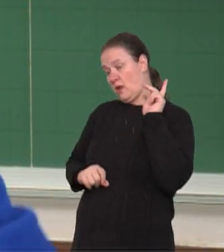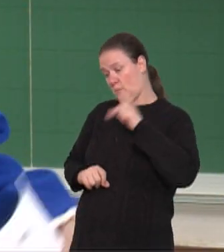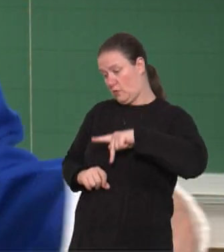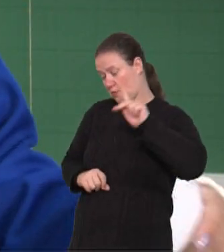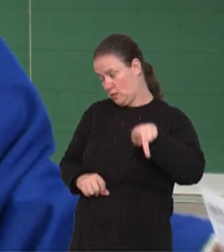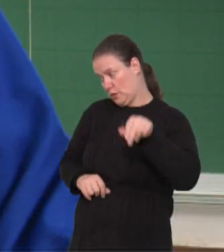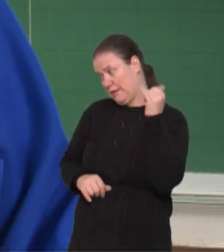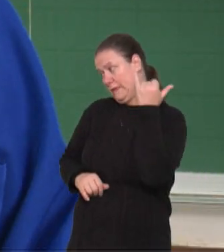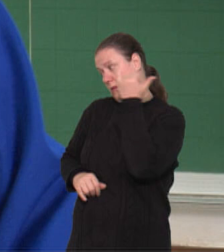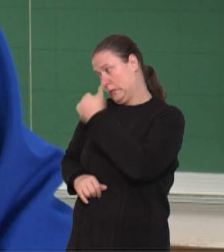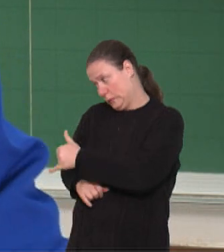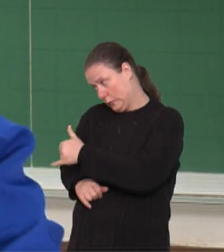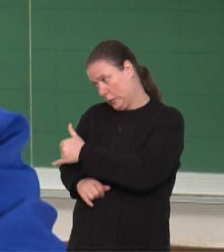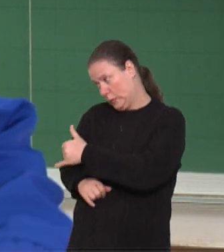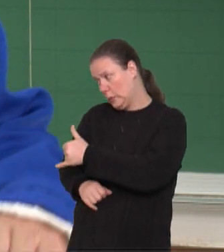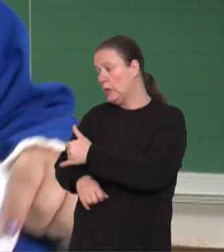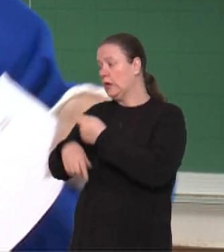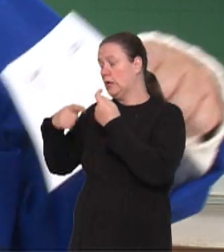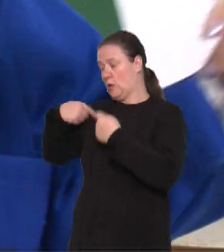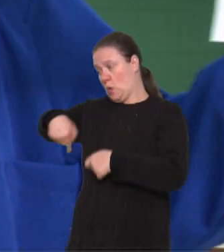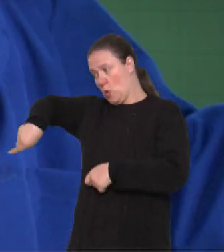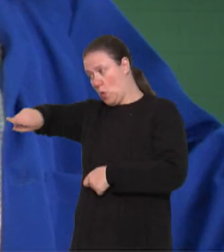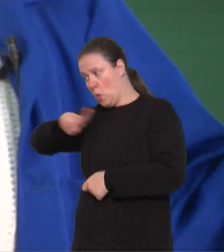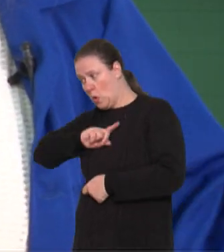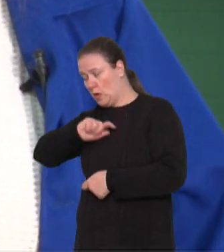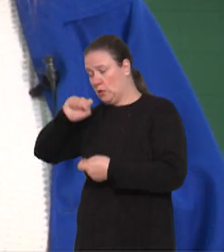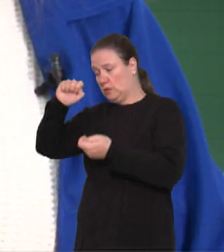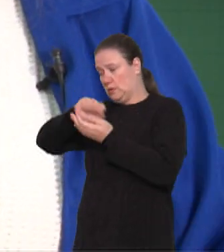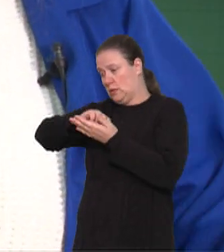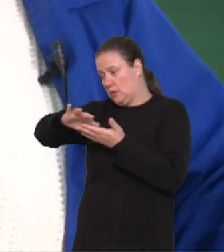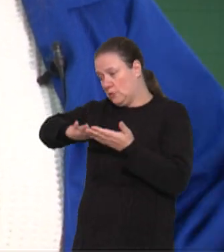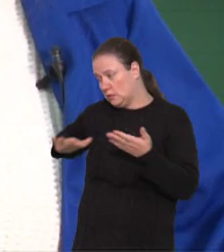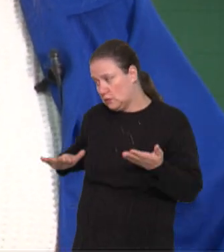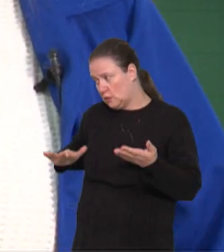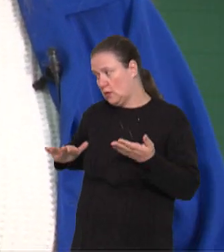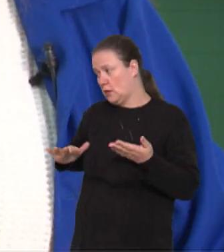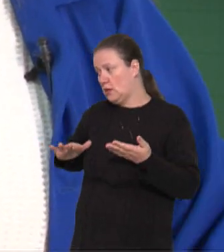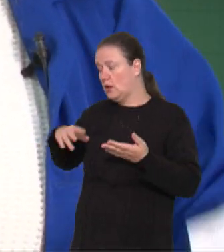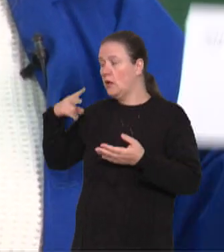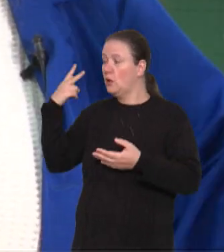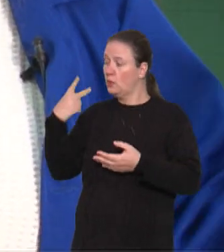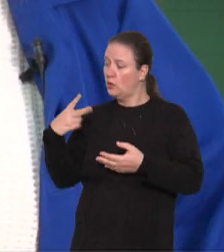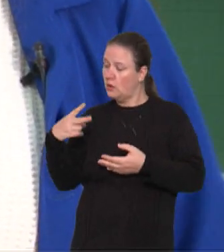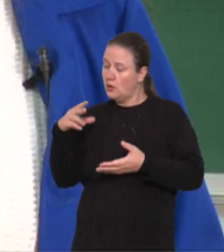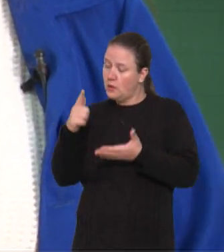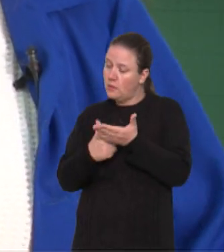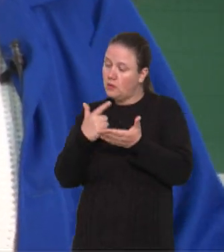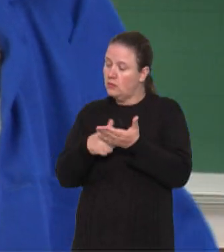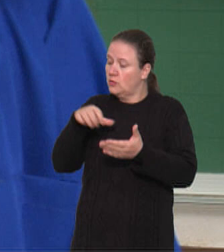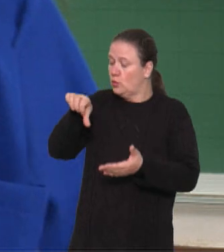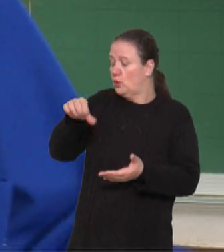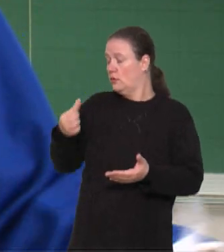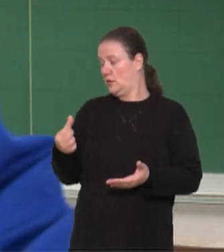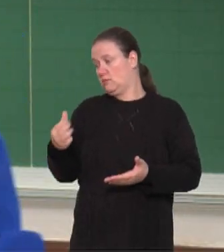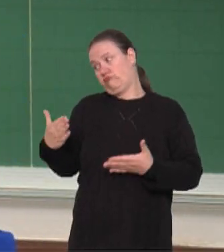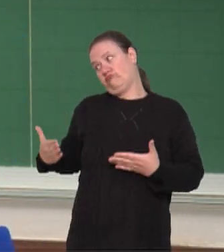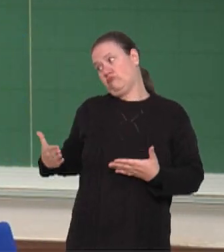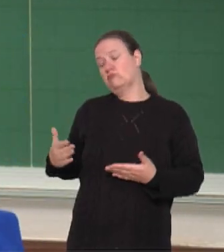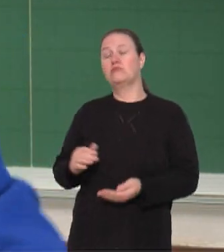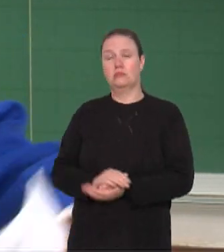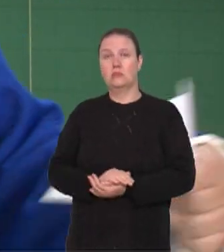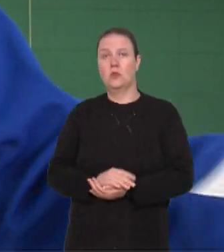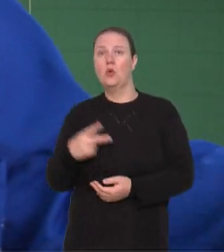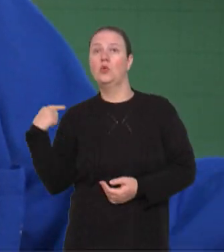a professora disse para que nós fizéssemos o exercício 2 da página 96, ou ela disse para